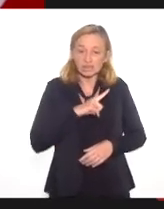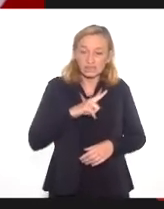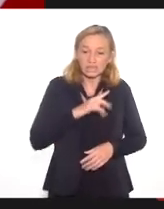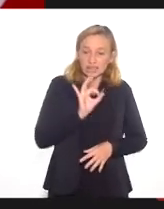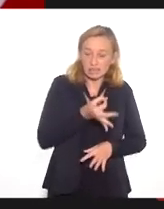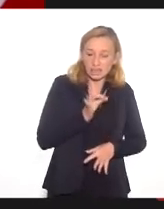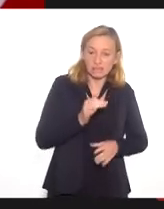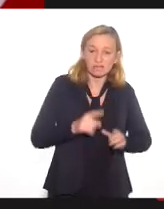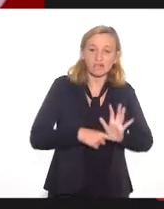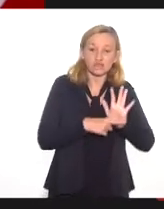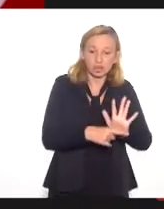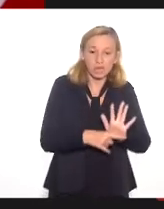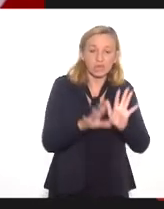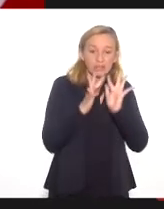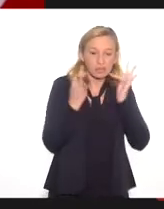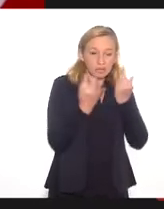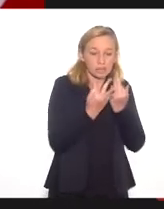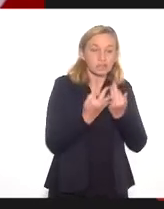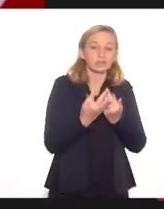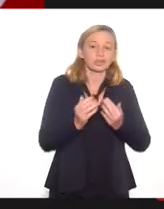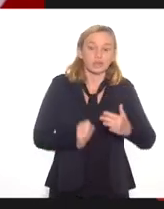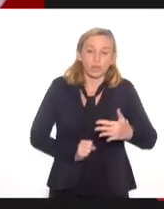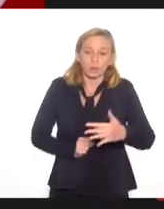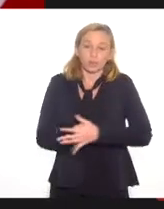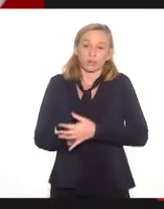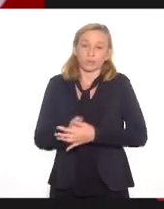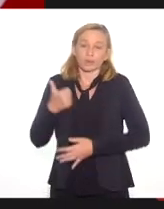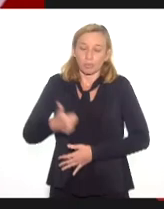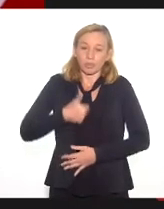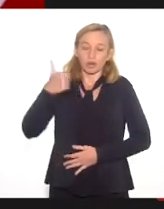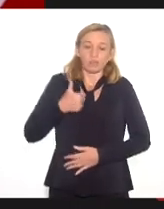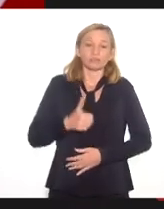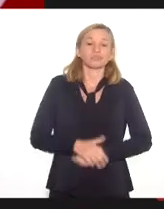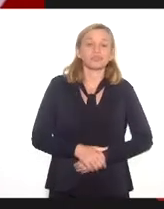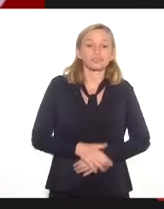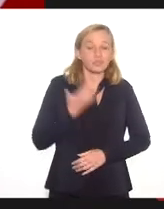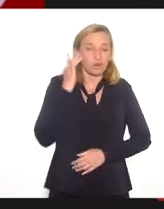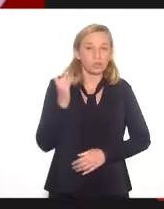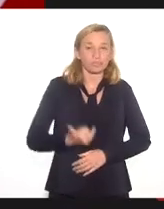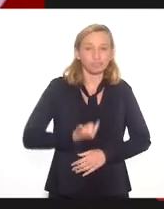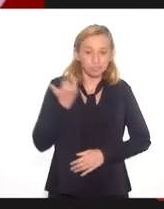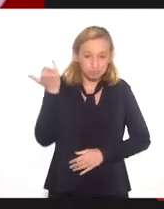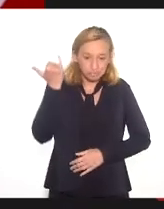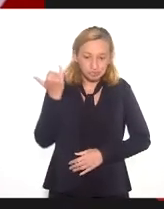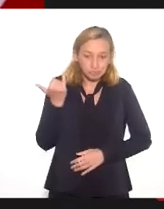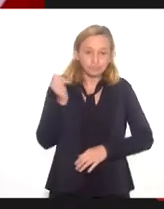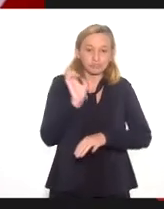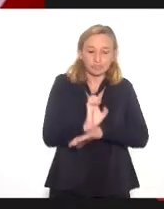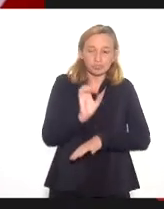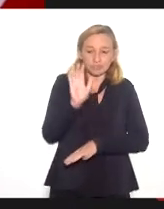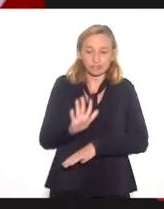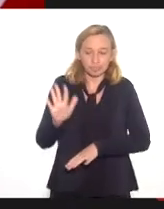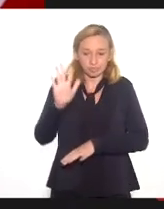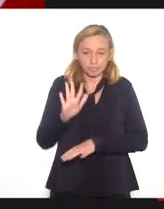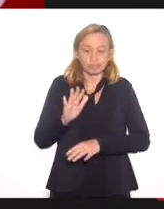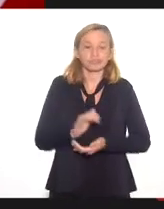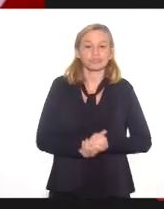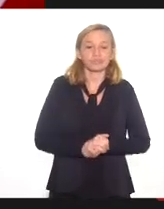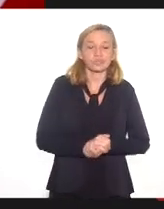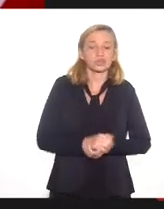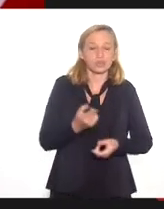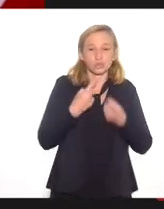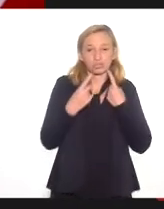de fato alimentar as famílias cariocas então acho que é importante a nível estadual né construir esse